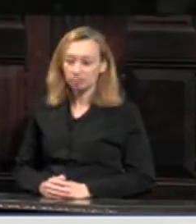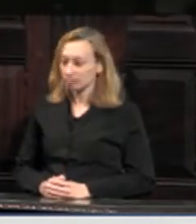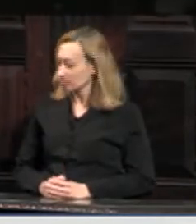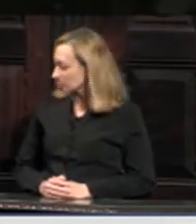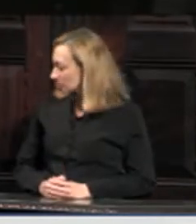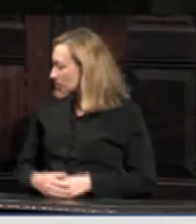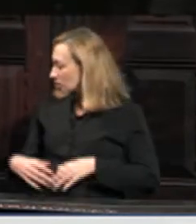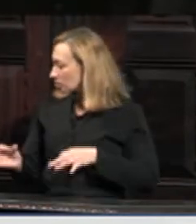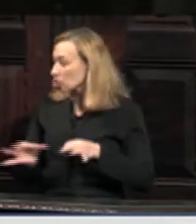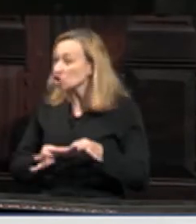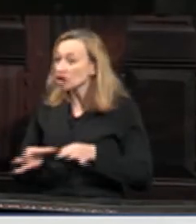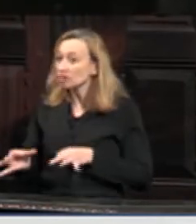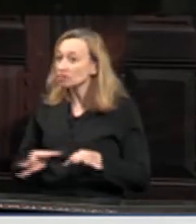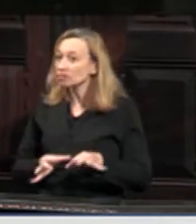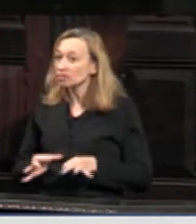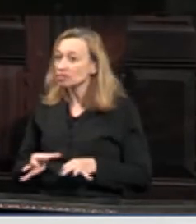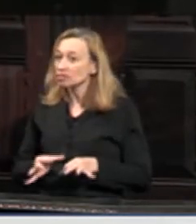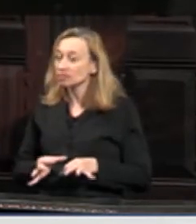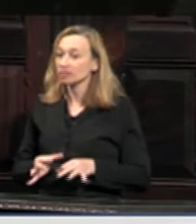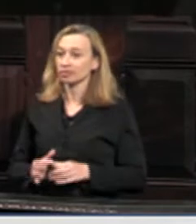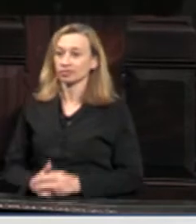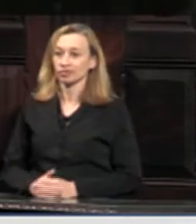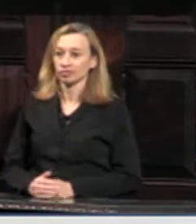o projeto